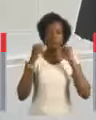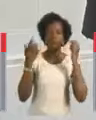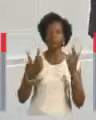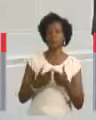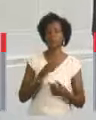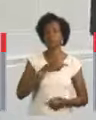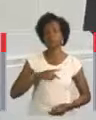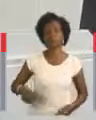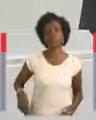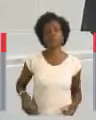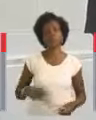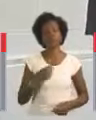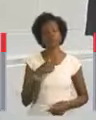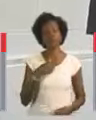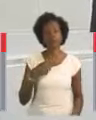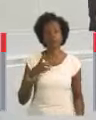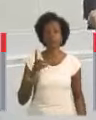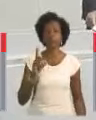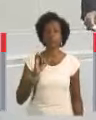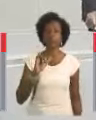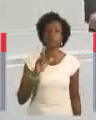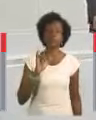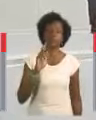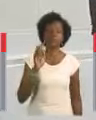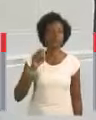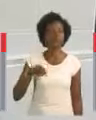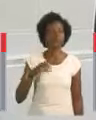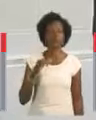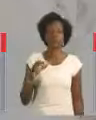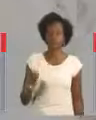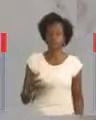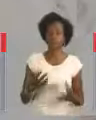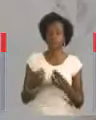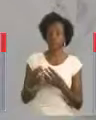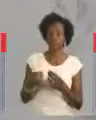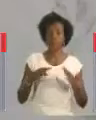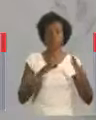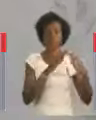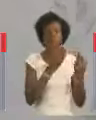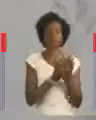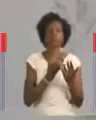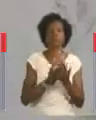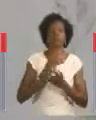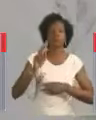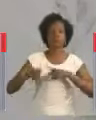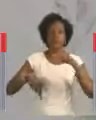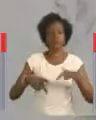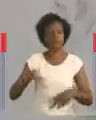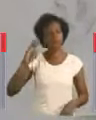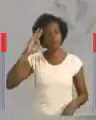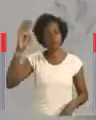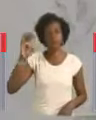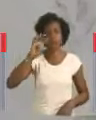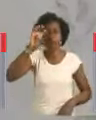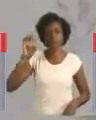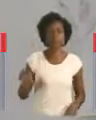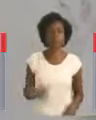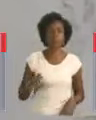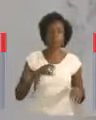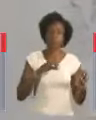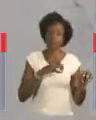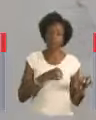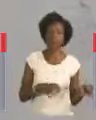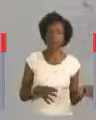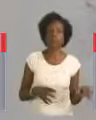e eu tenho feito muitas diligências em escolas públicas sobretudo na rede estadual de